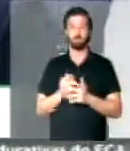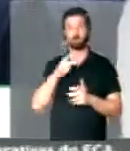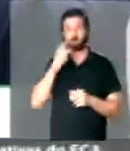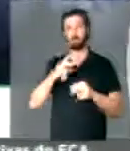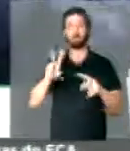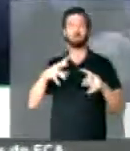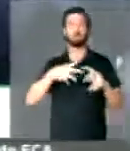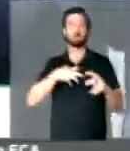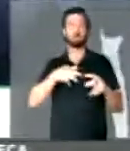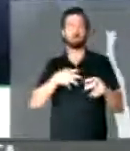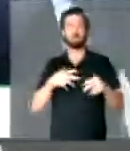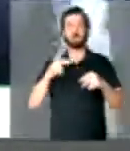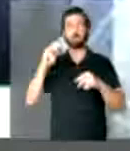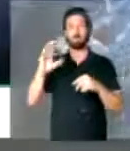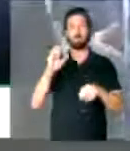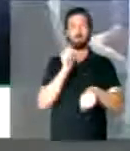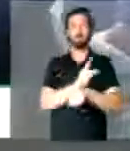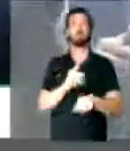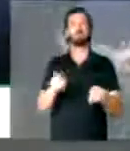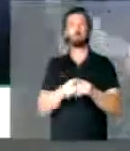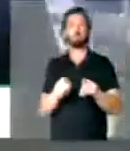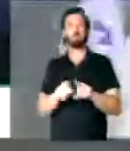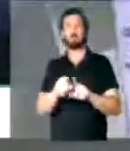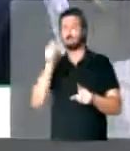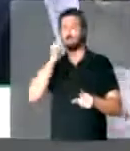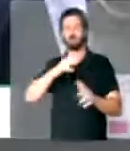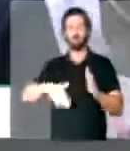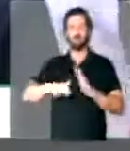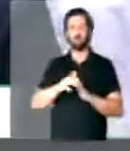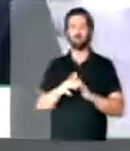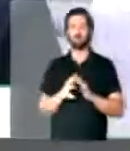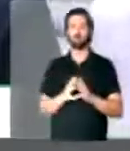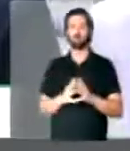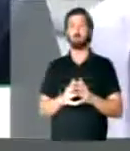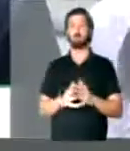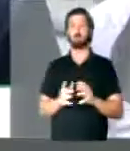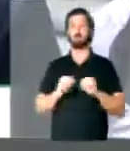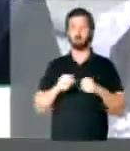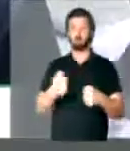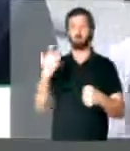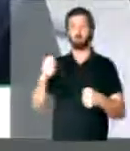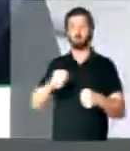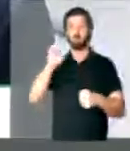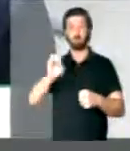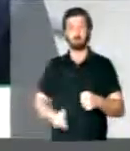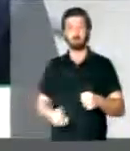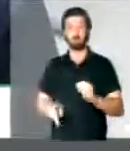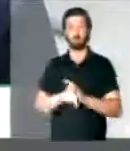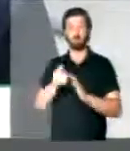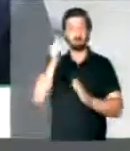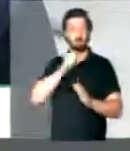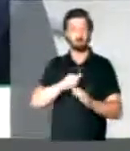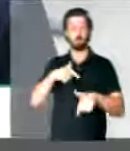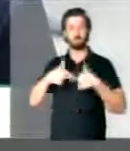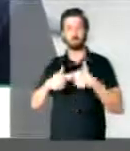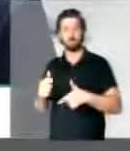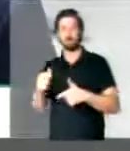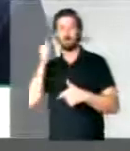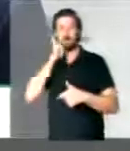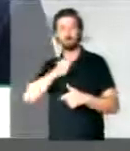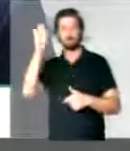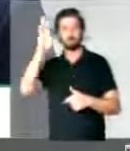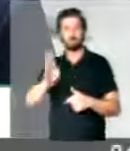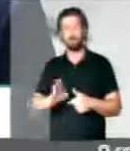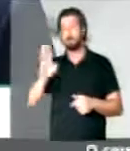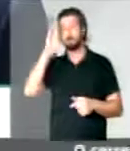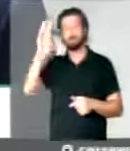da PEC da Previdência, mas com todas essas mulheres, no Dia Internacional da Mulher, nós vamos estar defendendo os direitos das mulheres trabalhadoras, das mulheres brasileiras